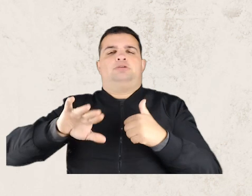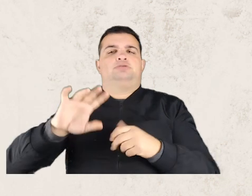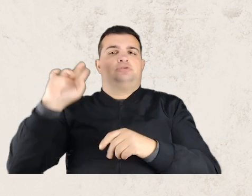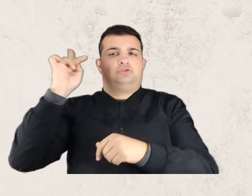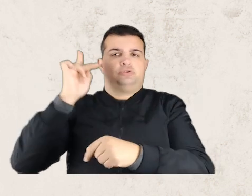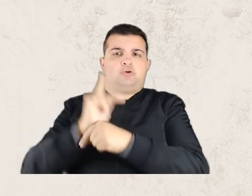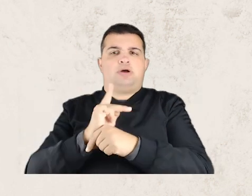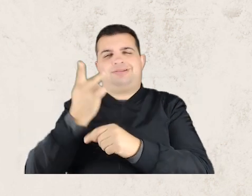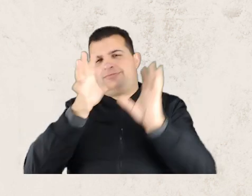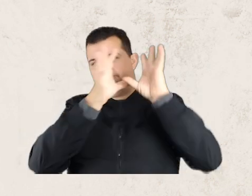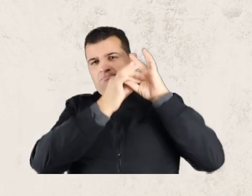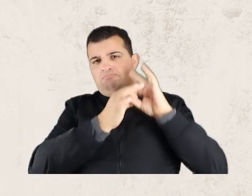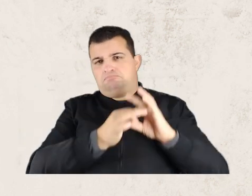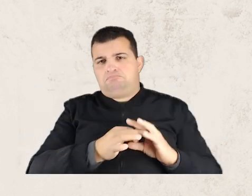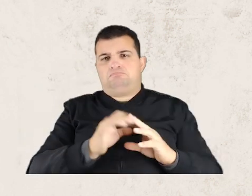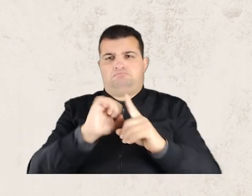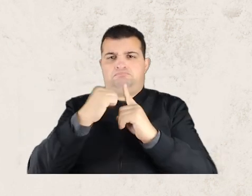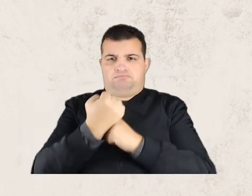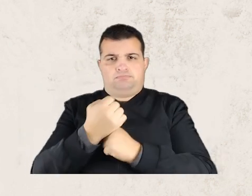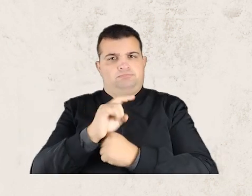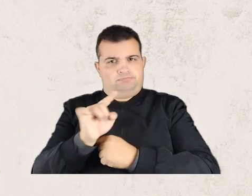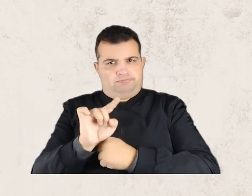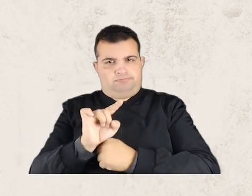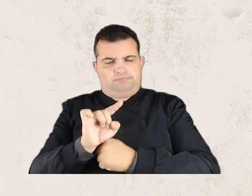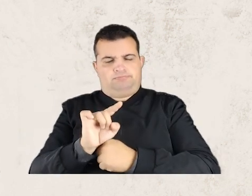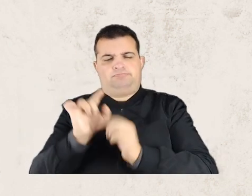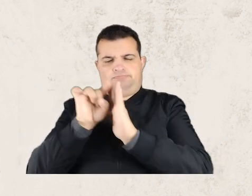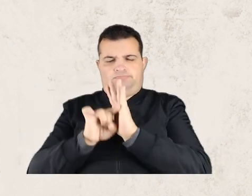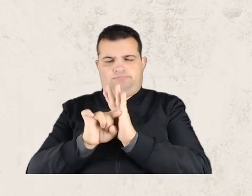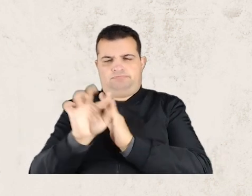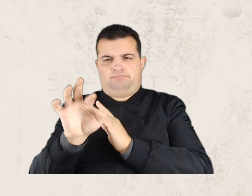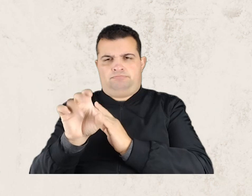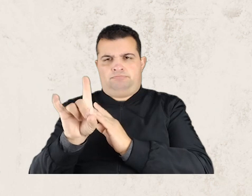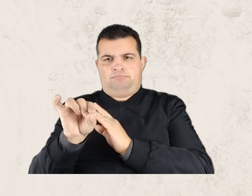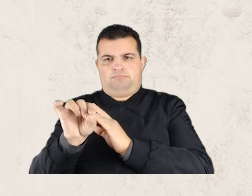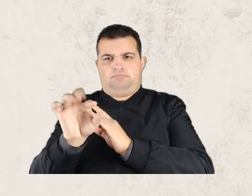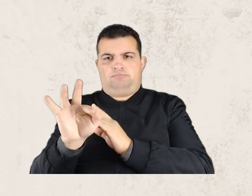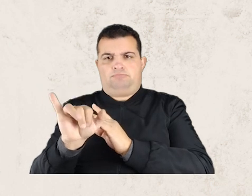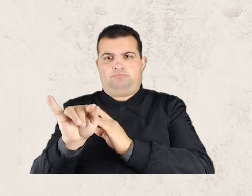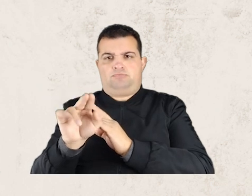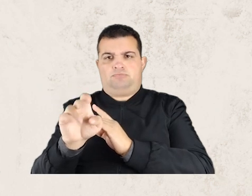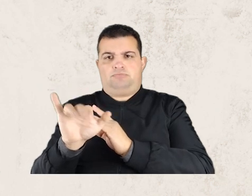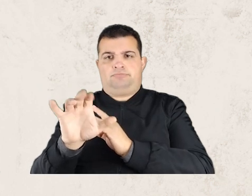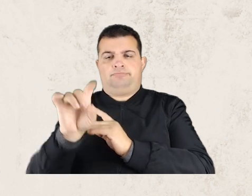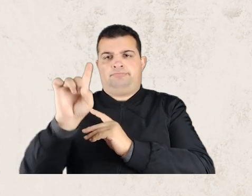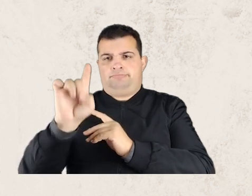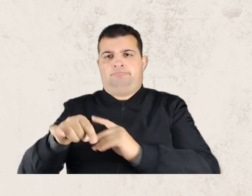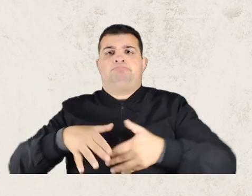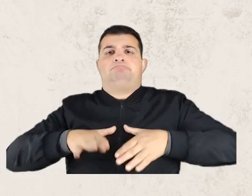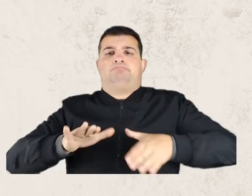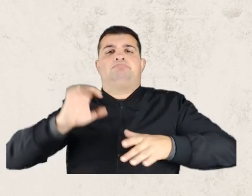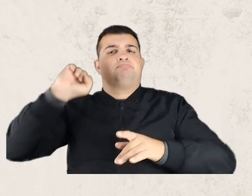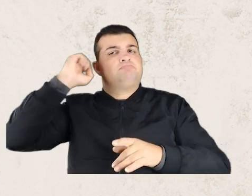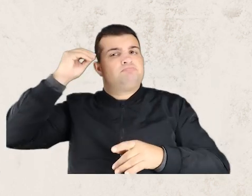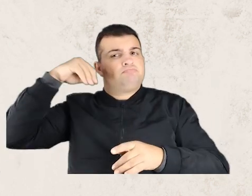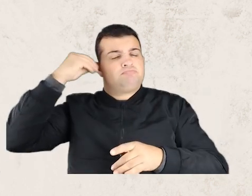investigariam, então, o indivíduo na sua concretude, não um indivíduo abstraído da história, abstraído